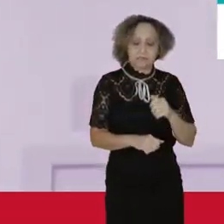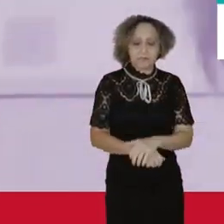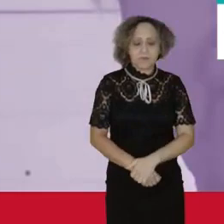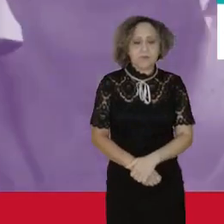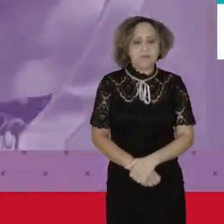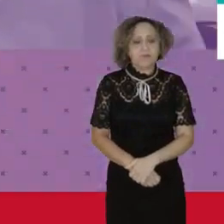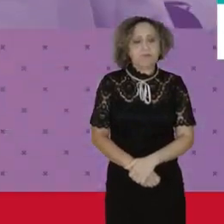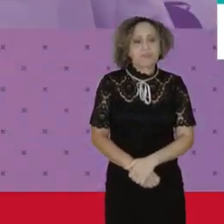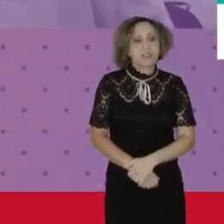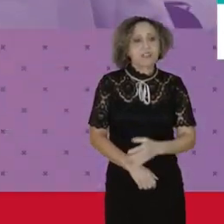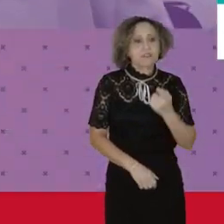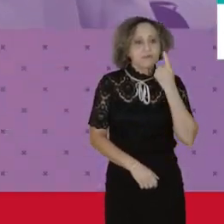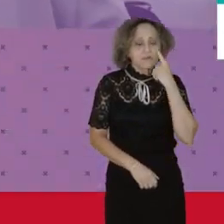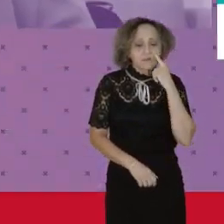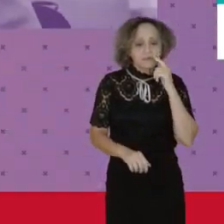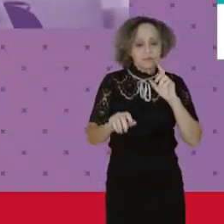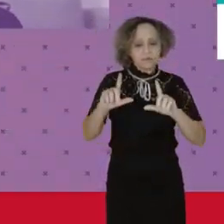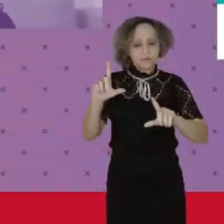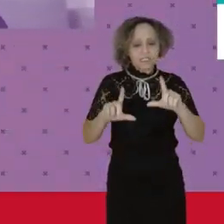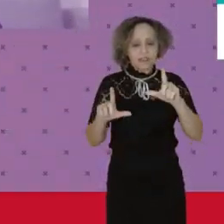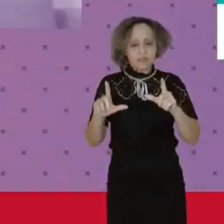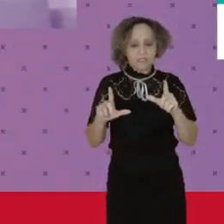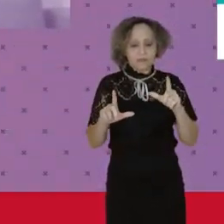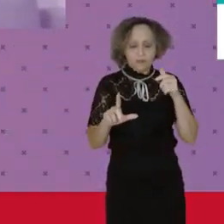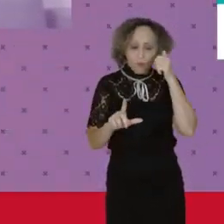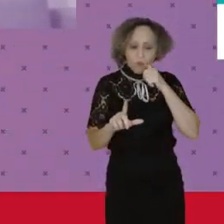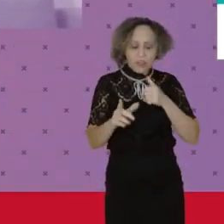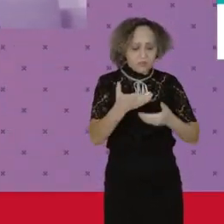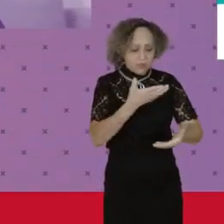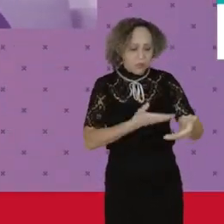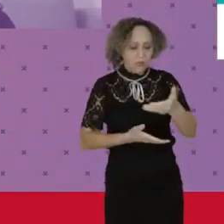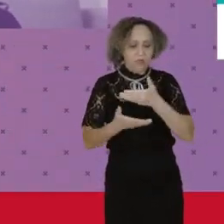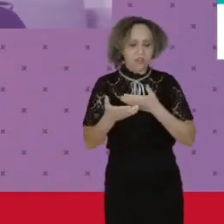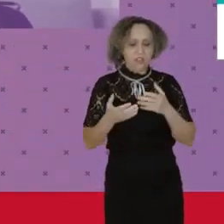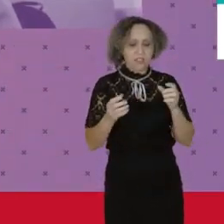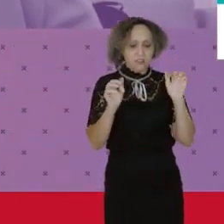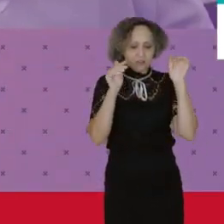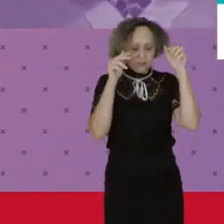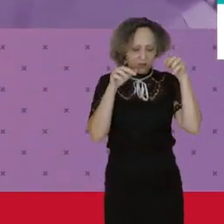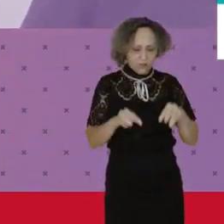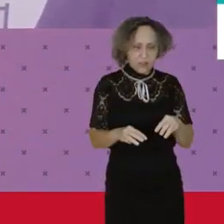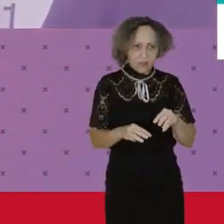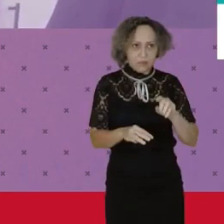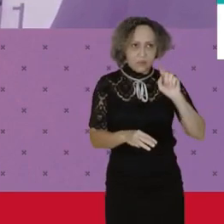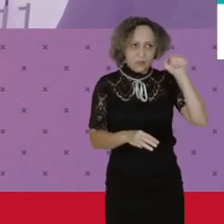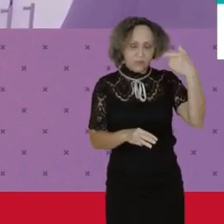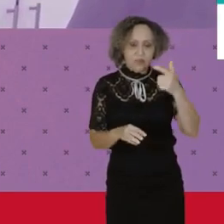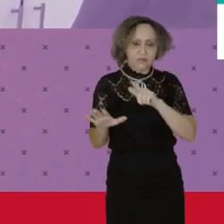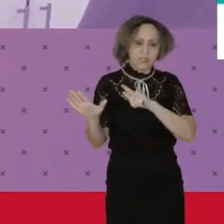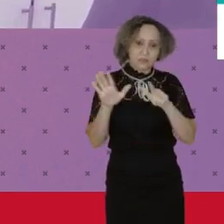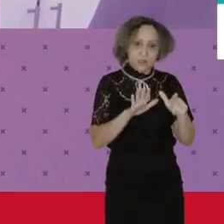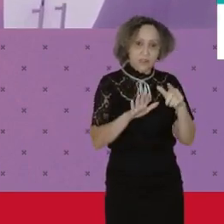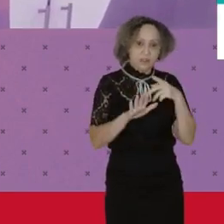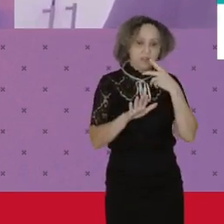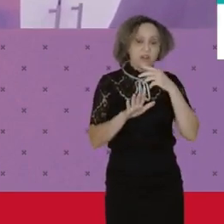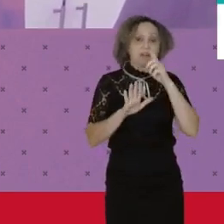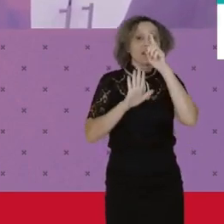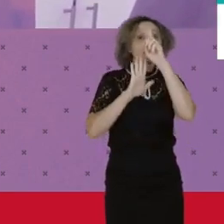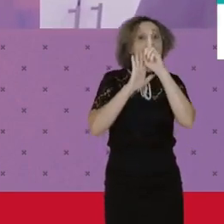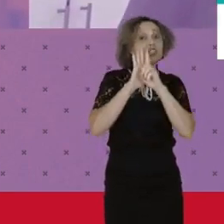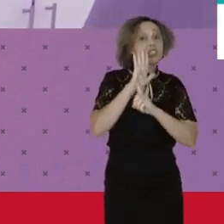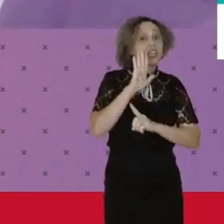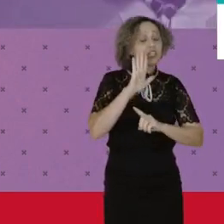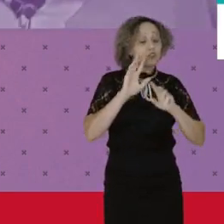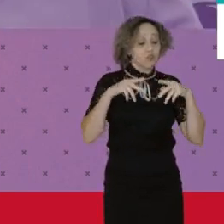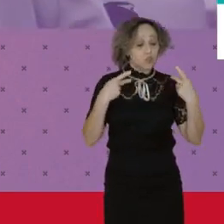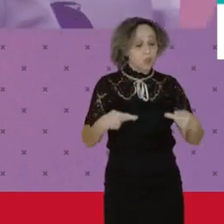O TV Elas por Elas Formação de hoje fica por aqui, mas na semana que vem estaremos de volta para falar de direitos humanos. Quem preparou as aulas para a gente foi